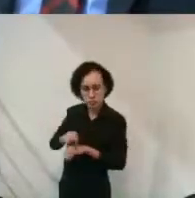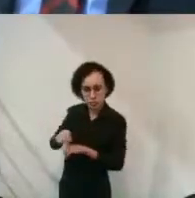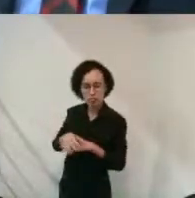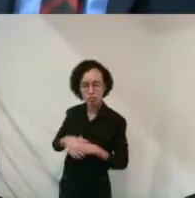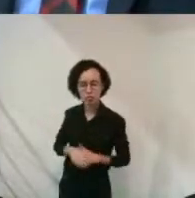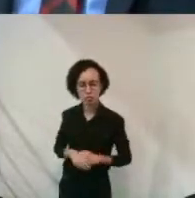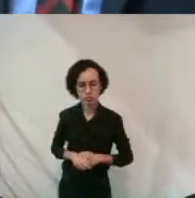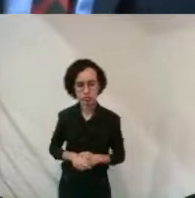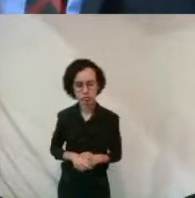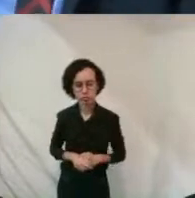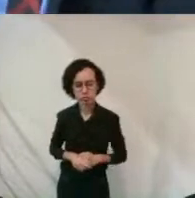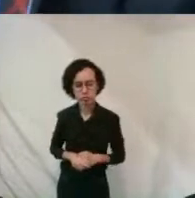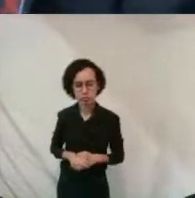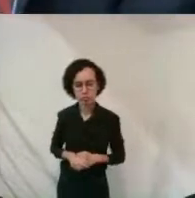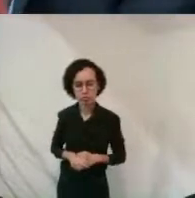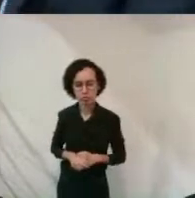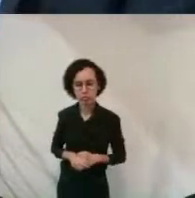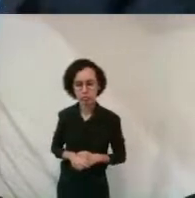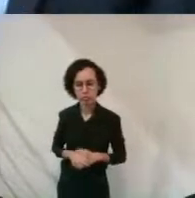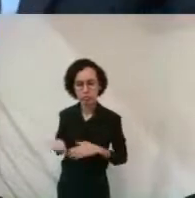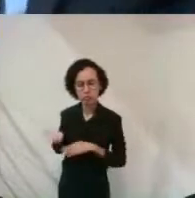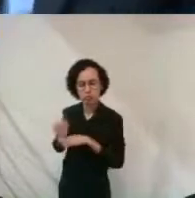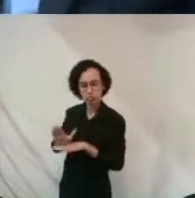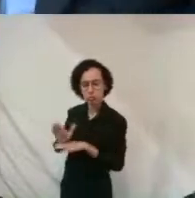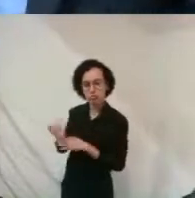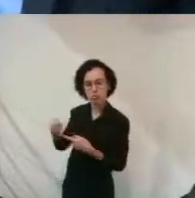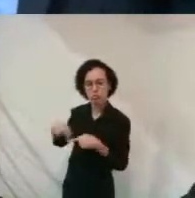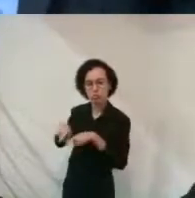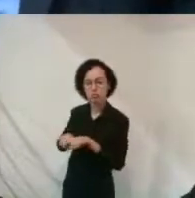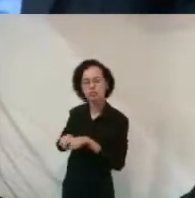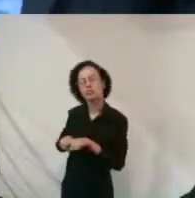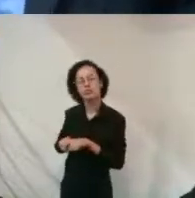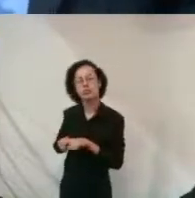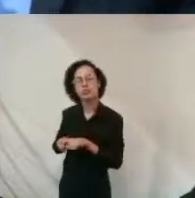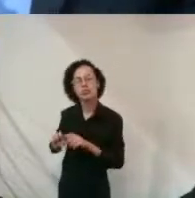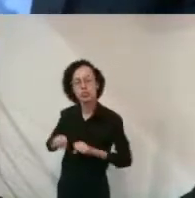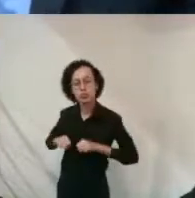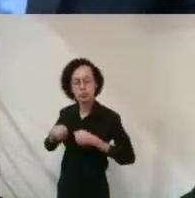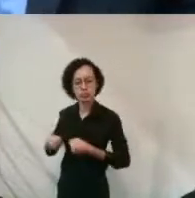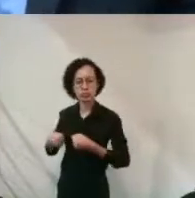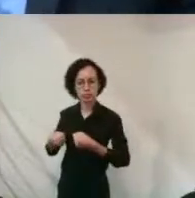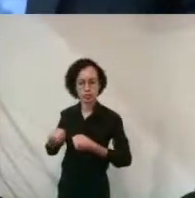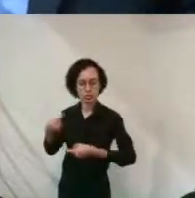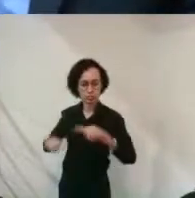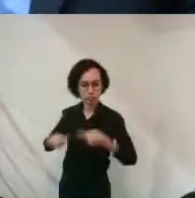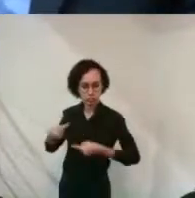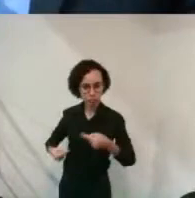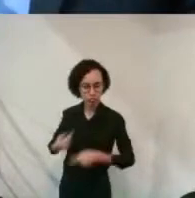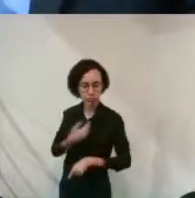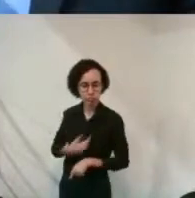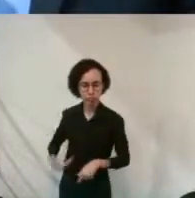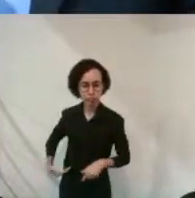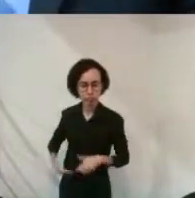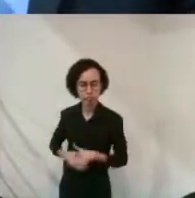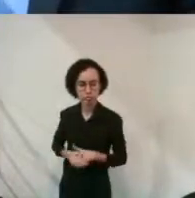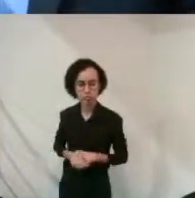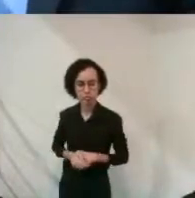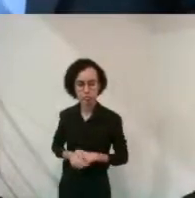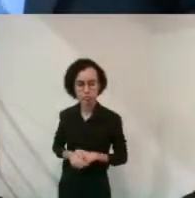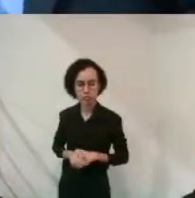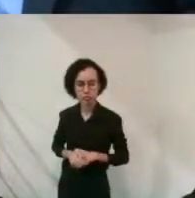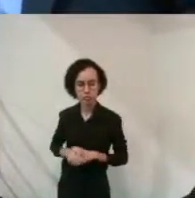regionalizadas, contar com o aumento e o fortalecimento político de ações descentralizadas de recursos